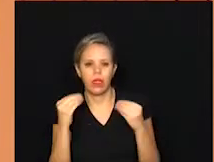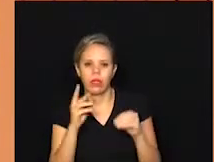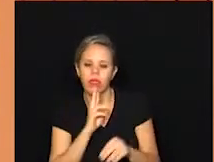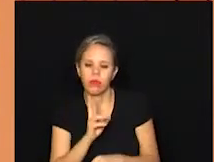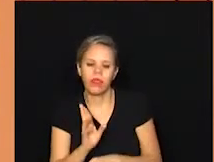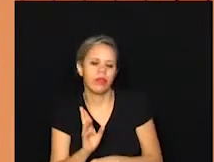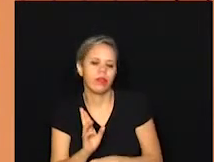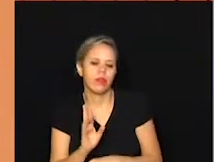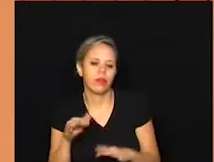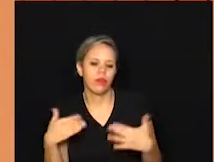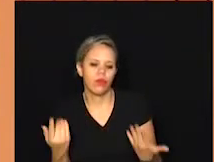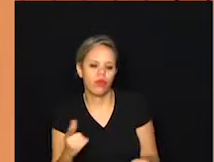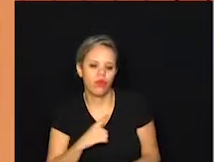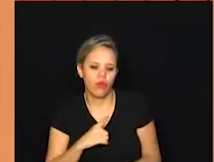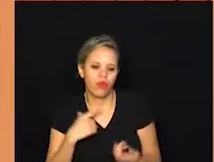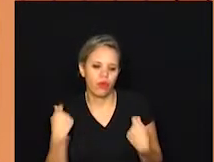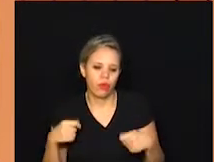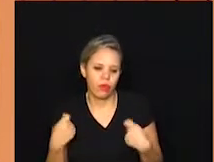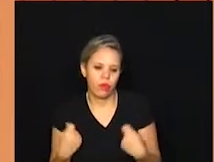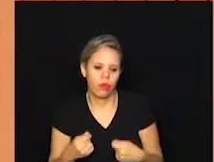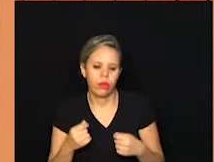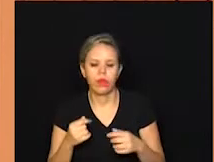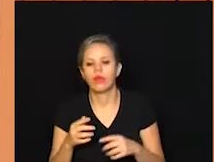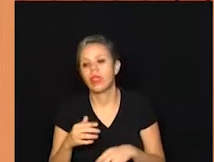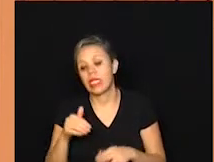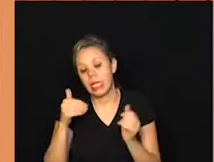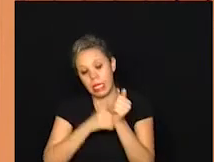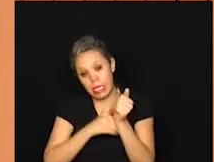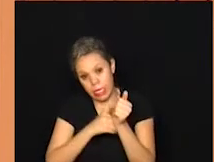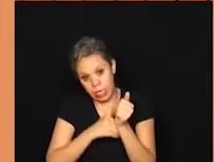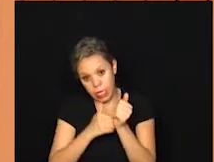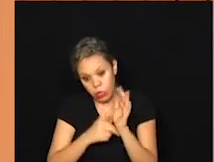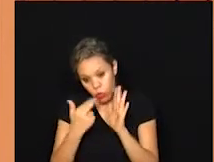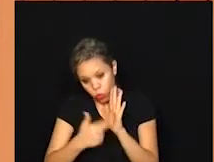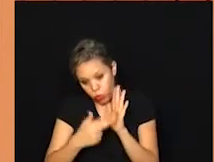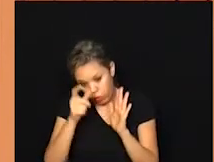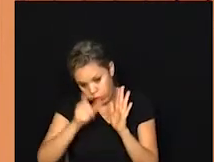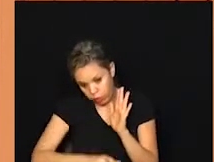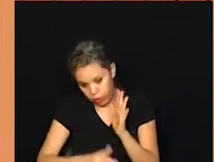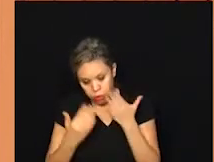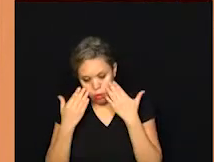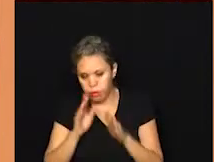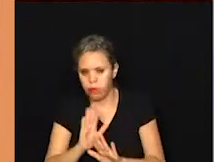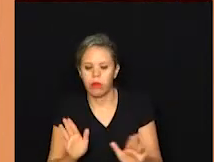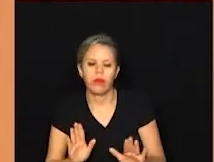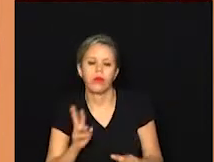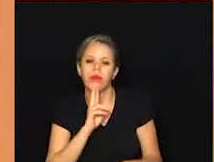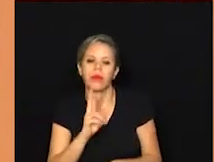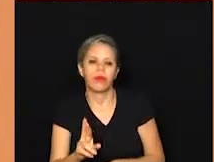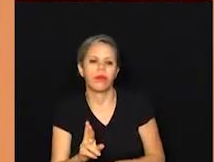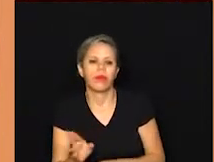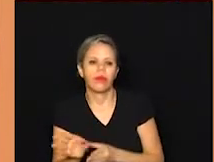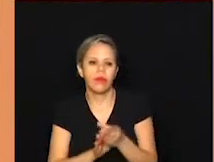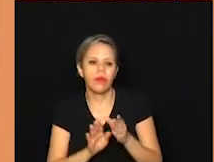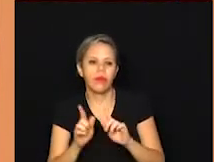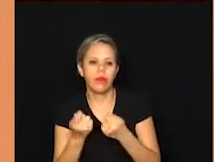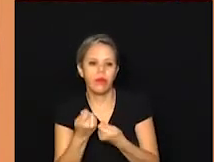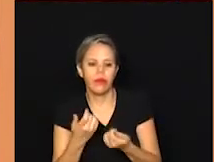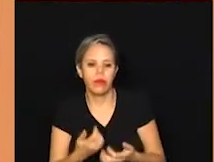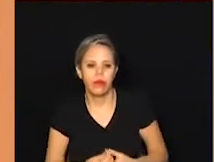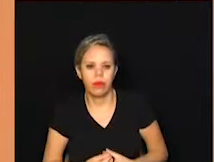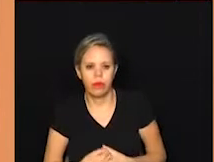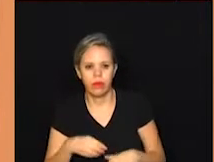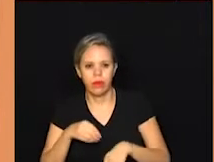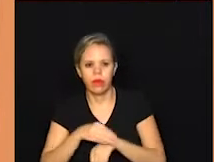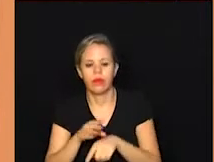é quando a gente tem a necessidade de manter o sigilo, né? Isso. Só falta responder com relação ao conselho gestor, e aí eu